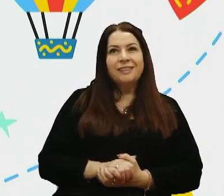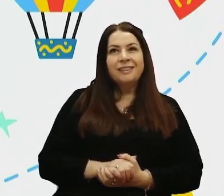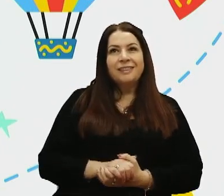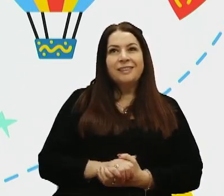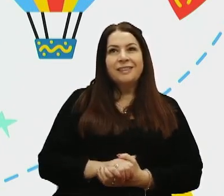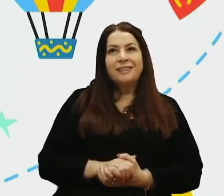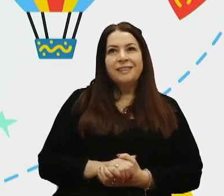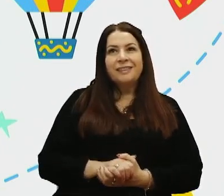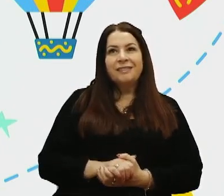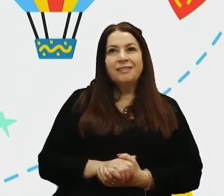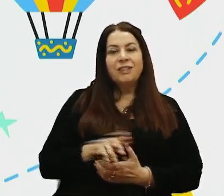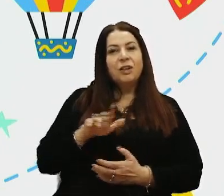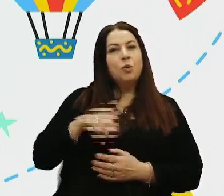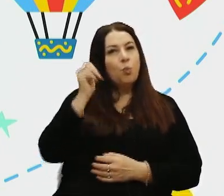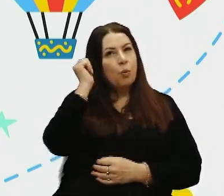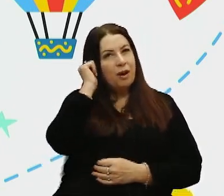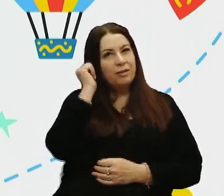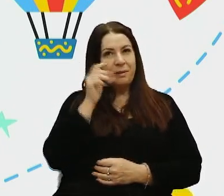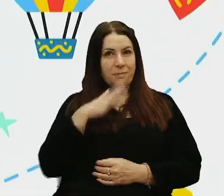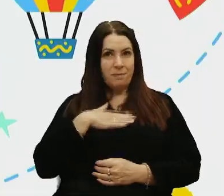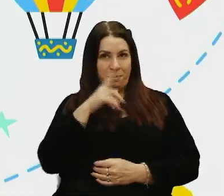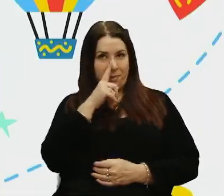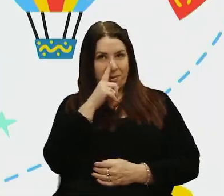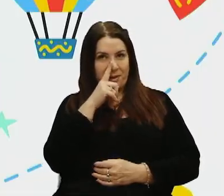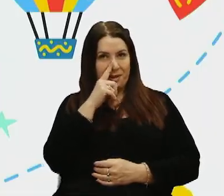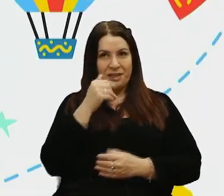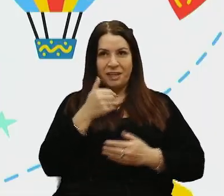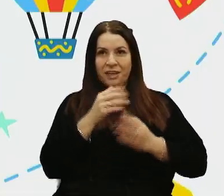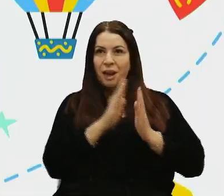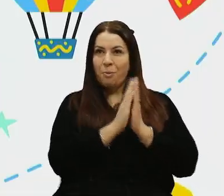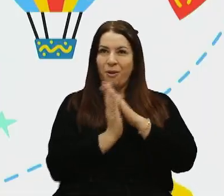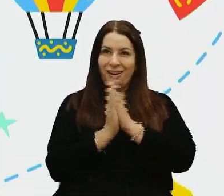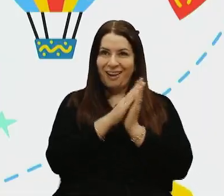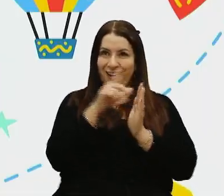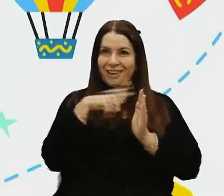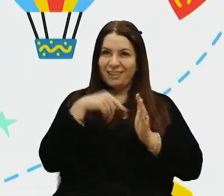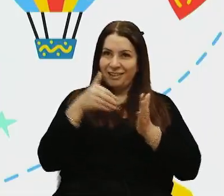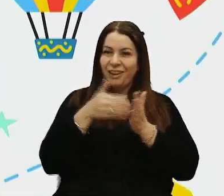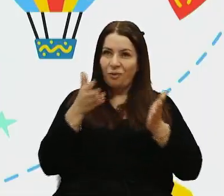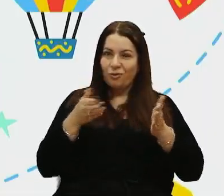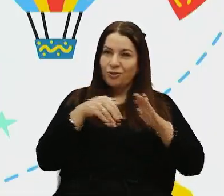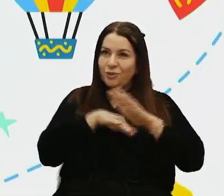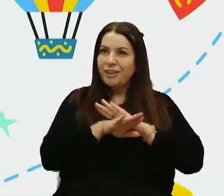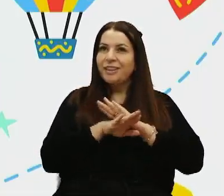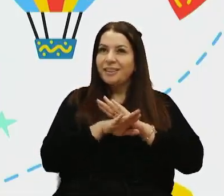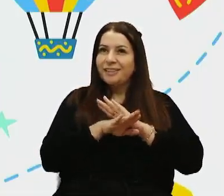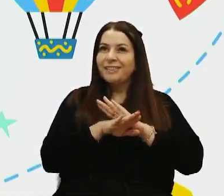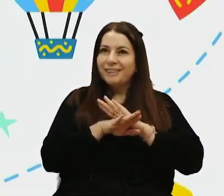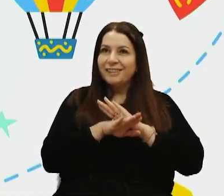aqui é no quarto da minha mãe. A bonequinha que eu tenho até hoje guardada.